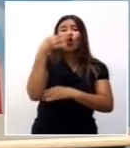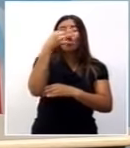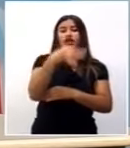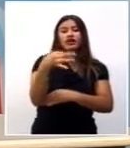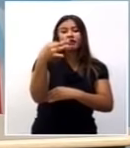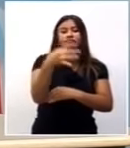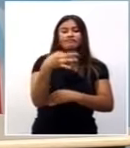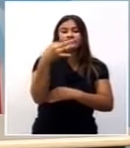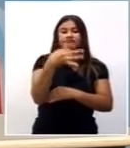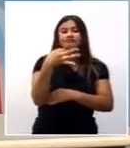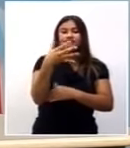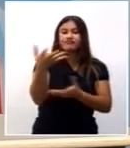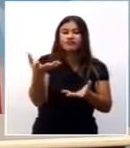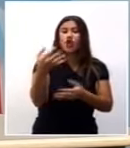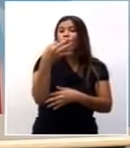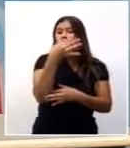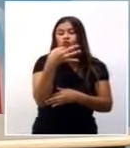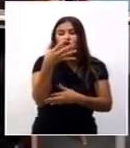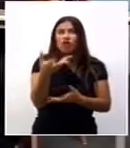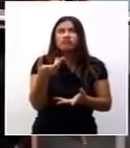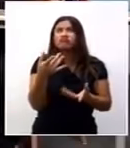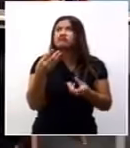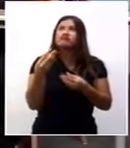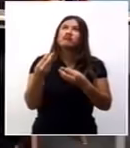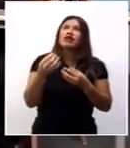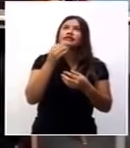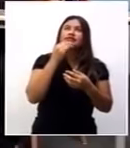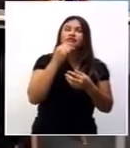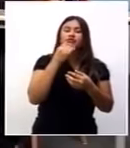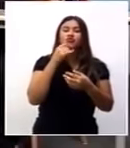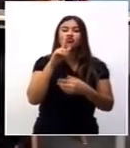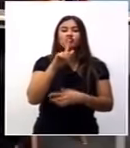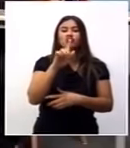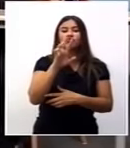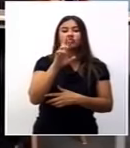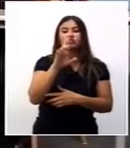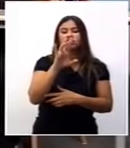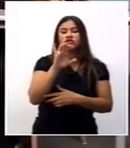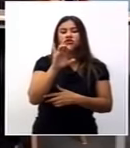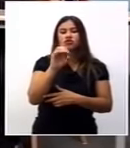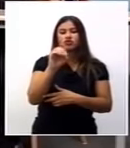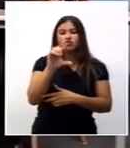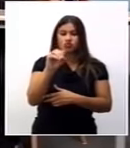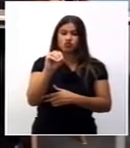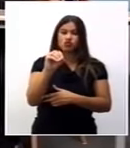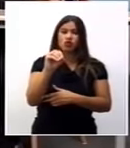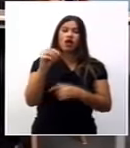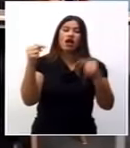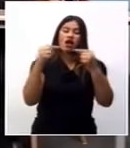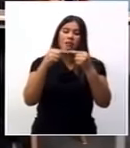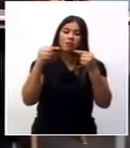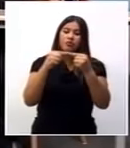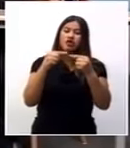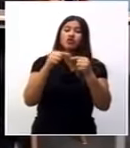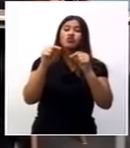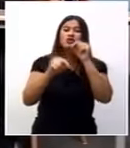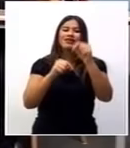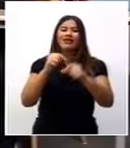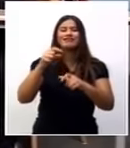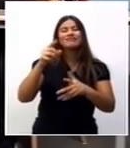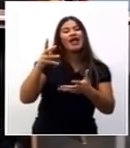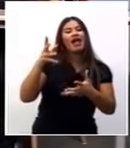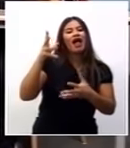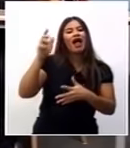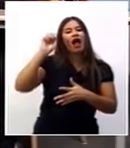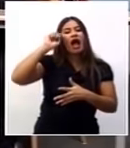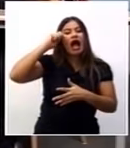griot é uma pessoa que faz contos e lendas africanas. Ele faz a memória, a história da memória africana.